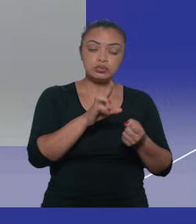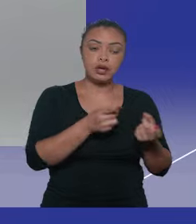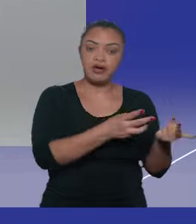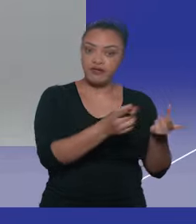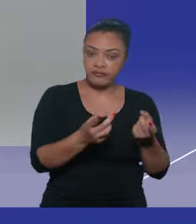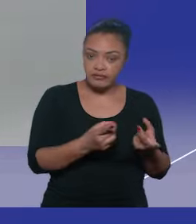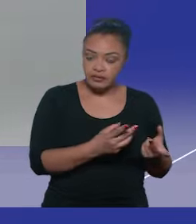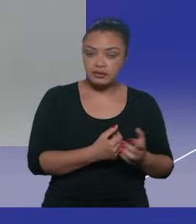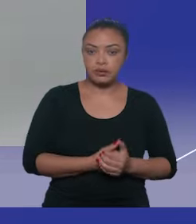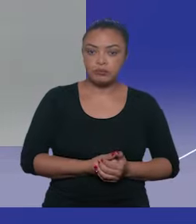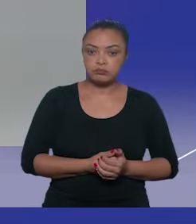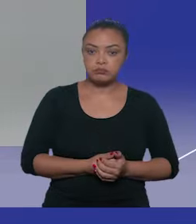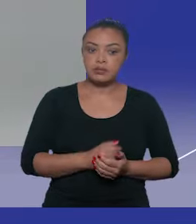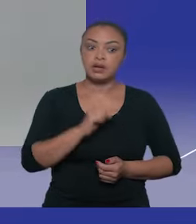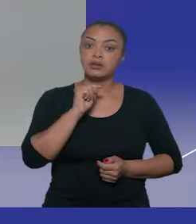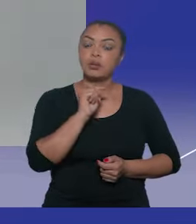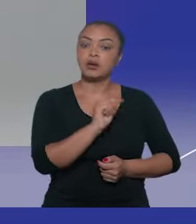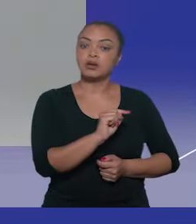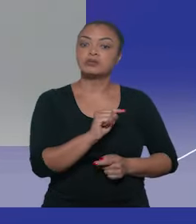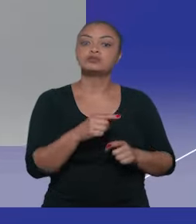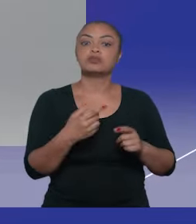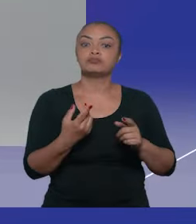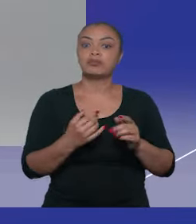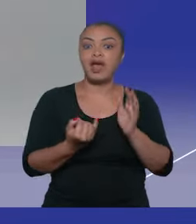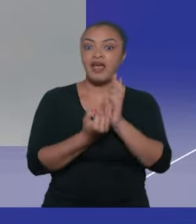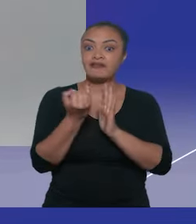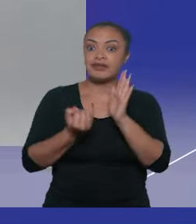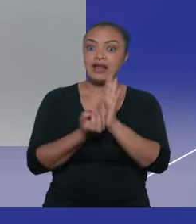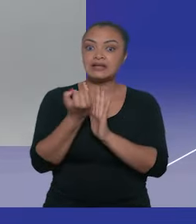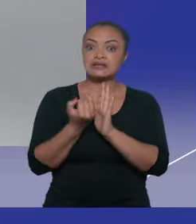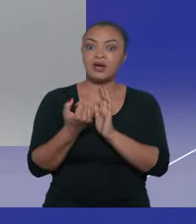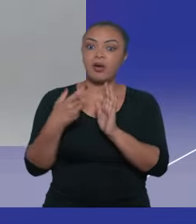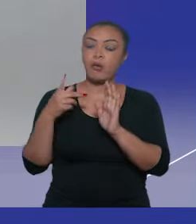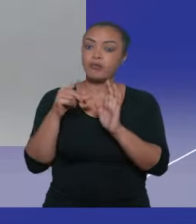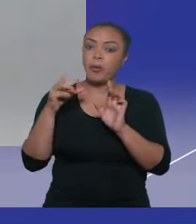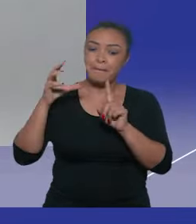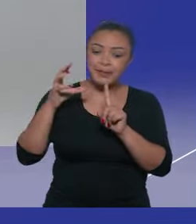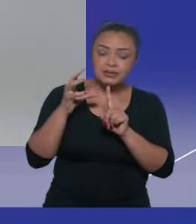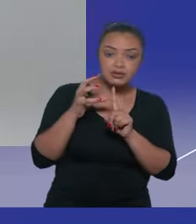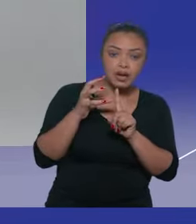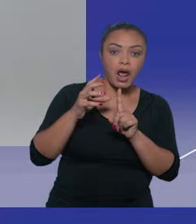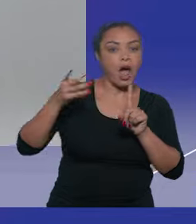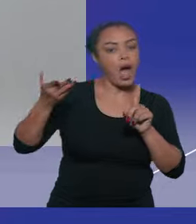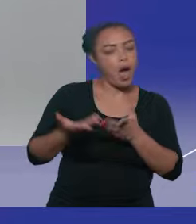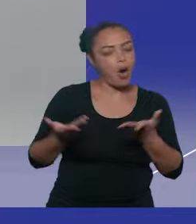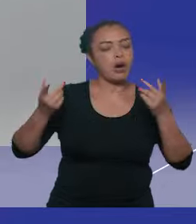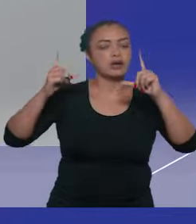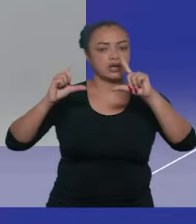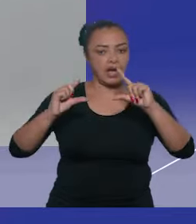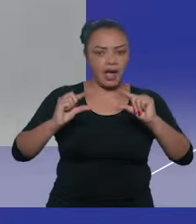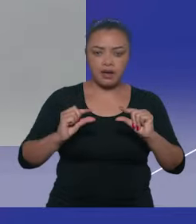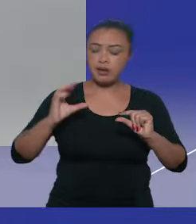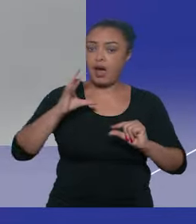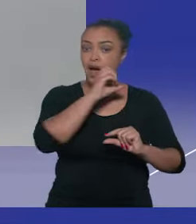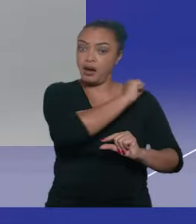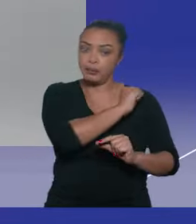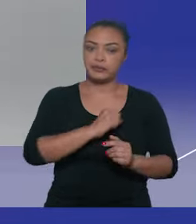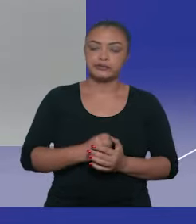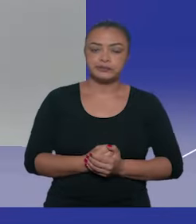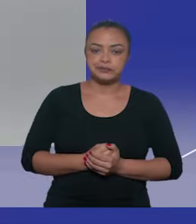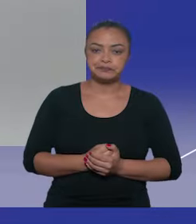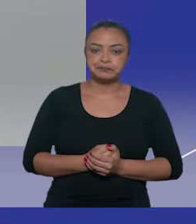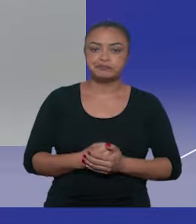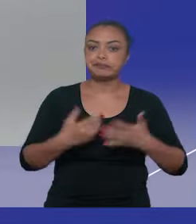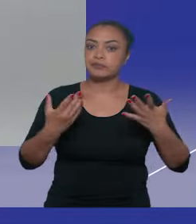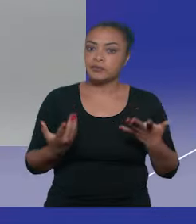carro usado. Esse item pressionou muito a inflação nos Estados Unidos. Agora ele começa a cair, né, rapidamente.